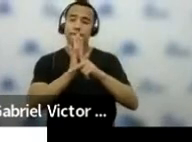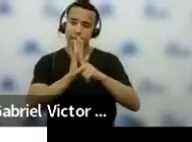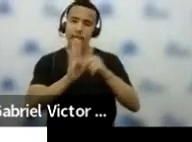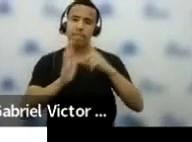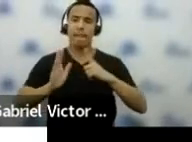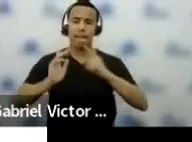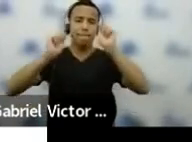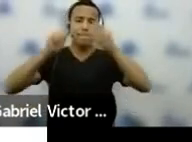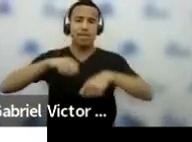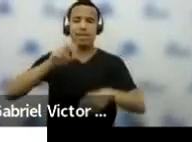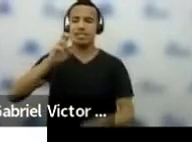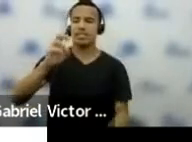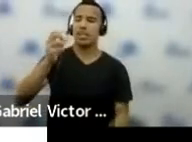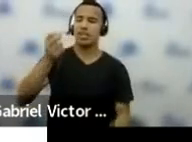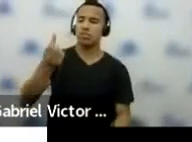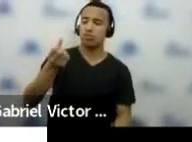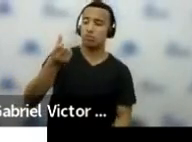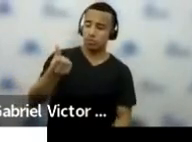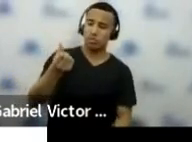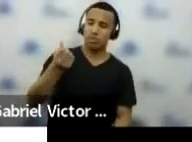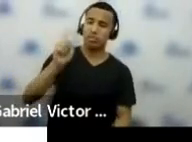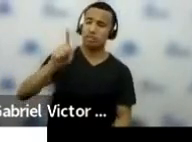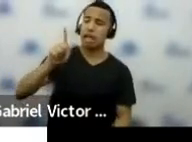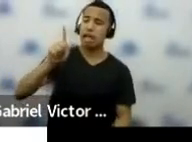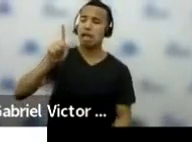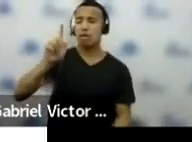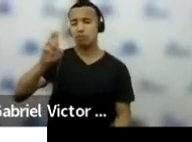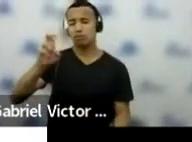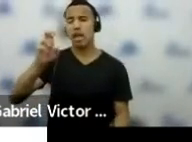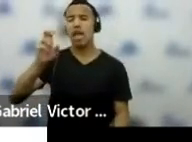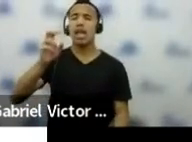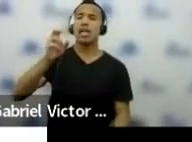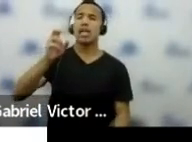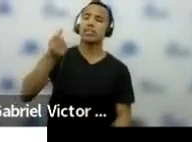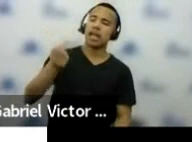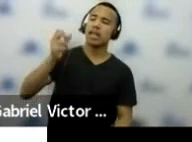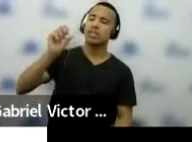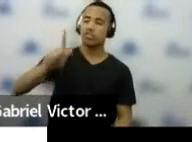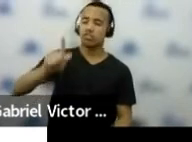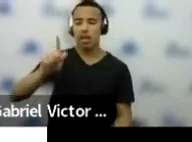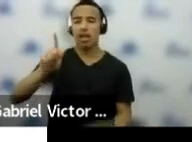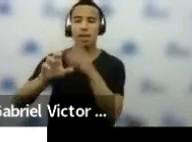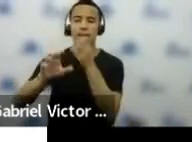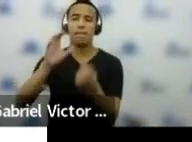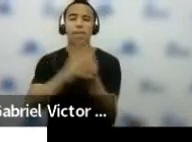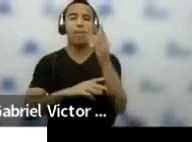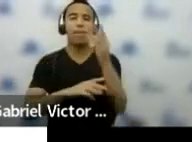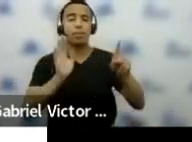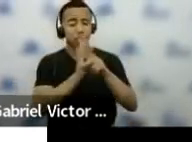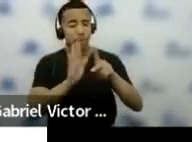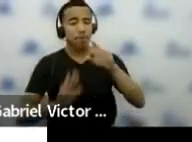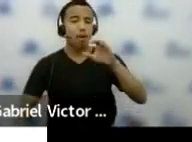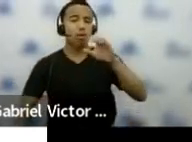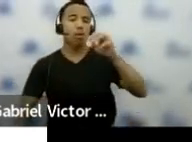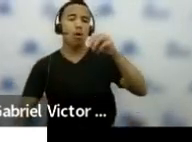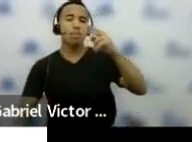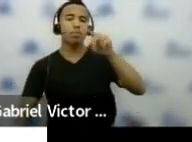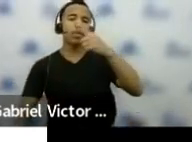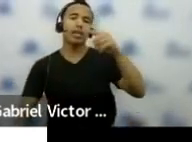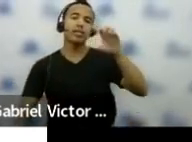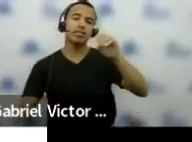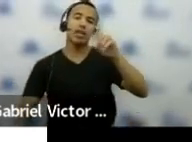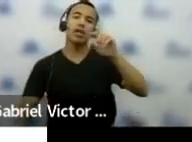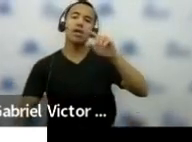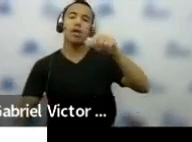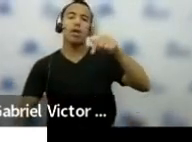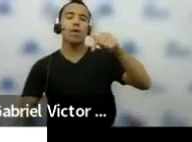para 5G, 6G, um para Open Run, outro para computação quântica, segurança cibernética e a parte